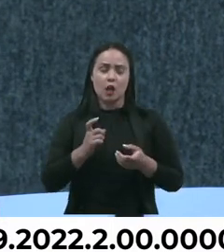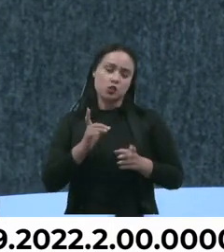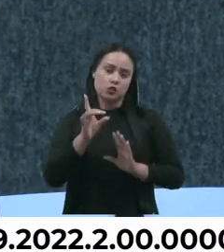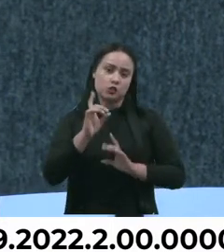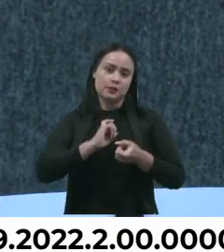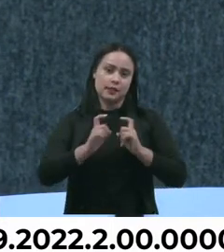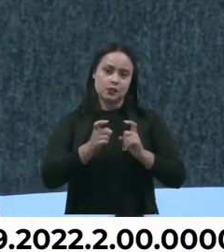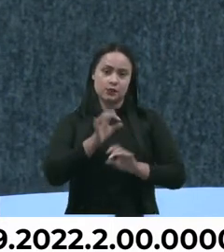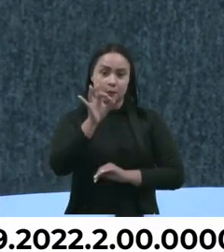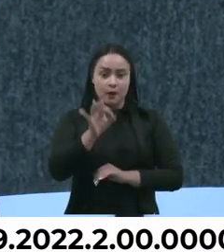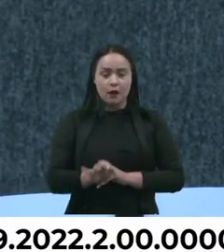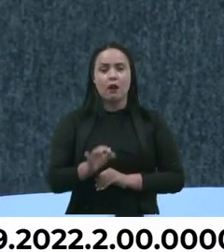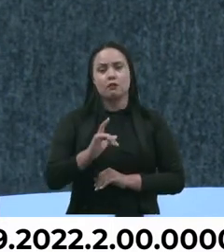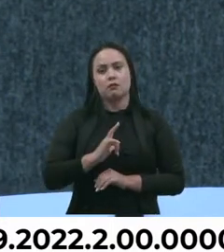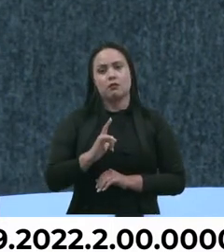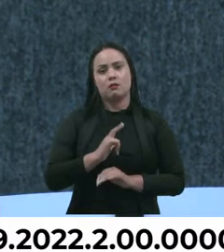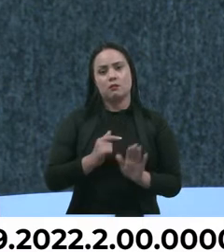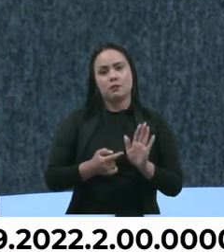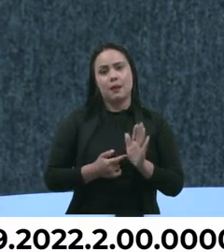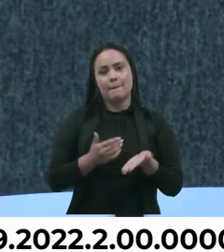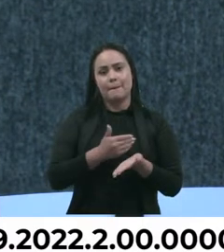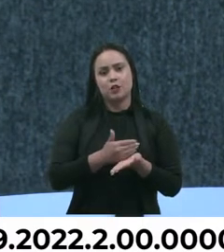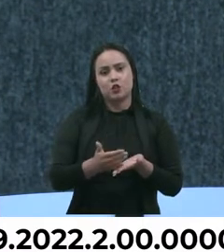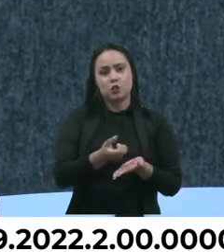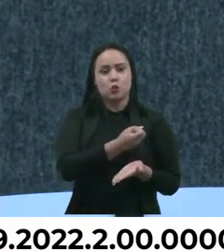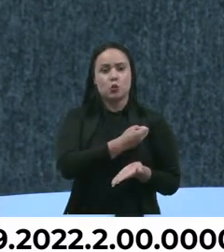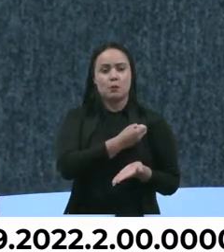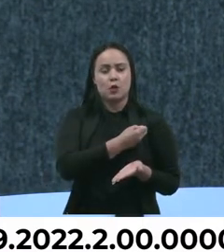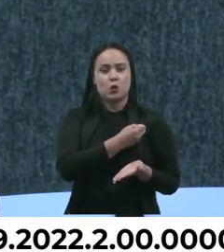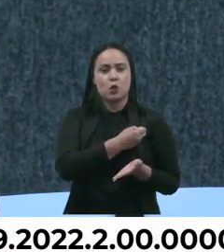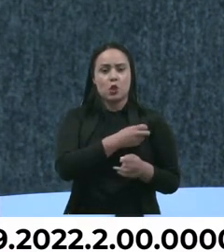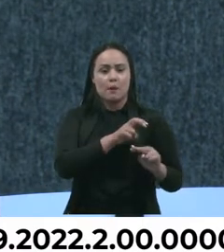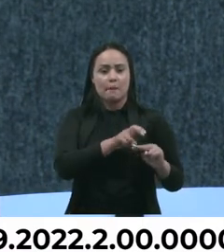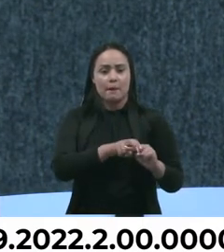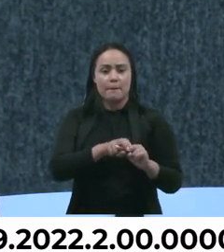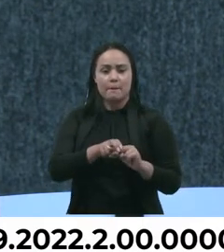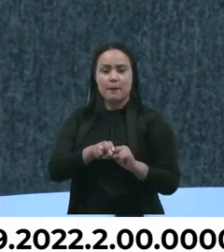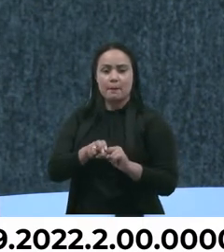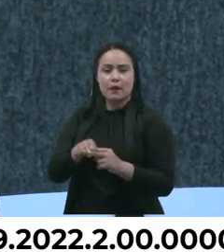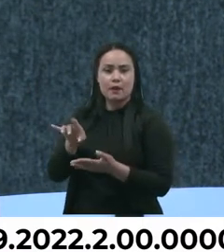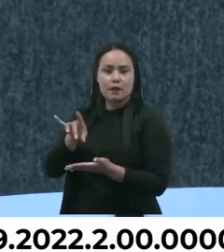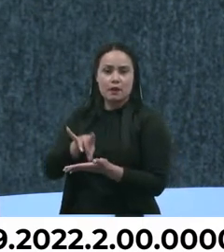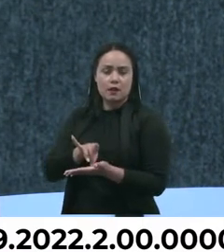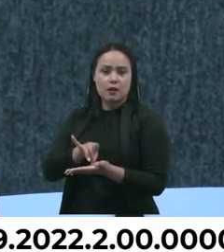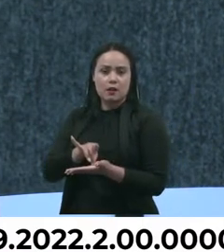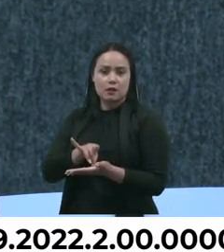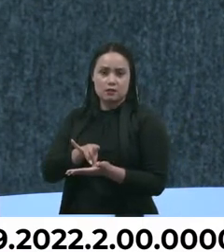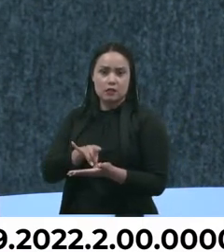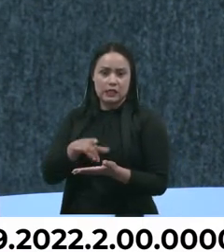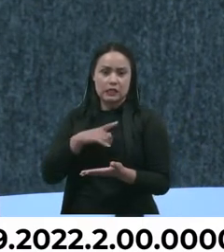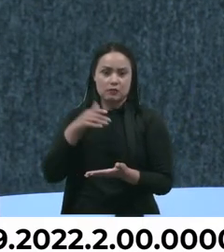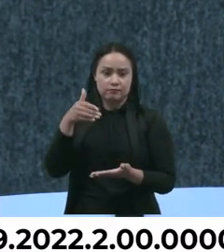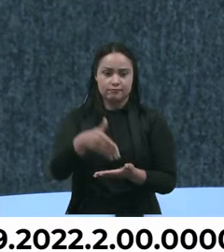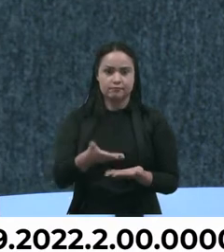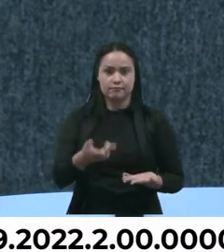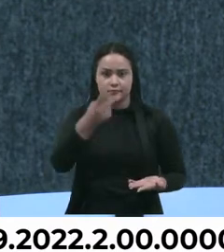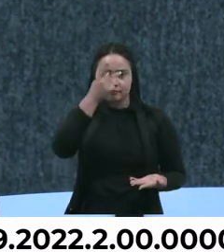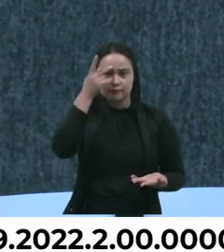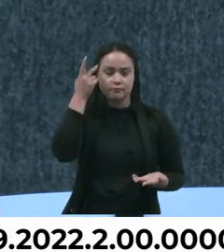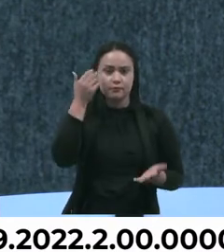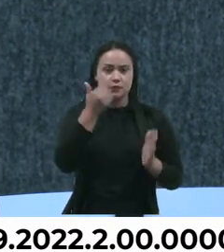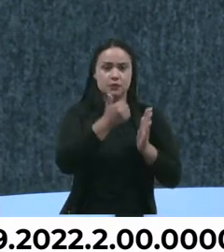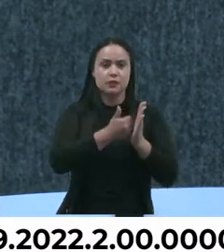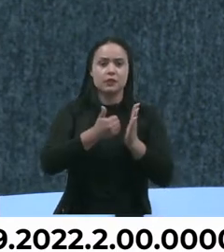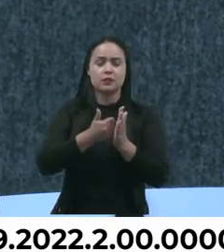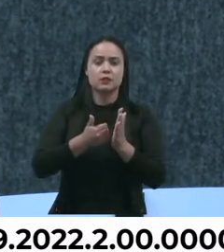disciplinar deve ser estabelecido a partir do número de cadeiras efetivamente ocupadas,